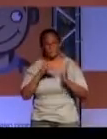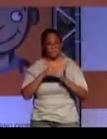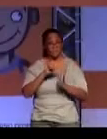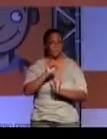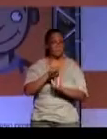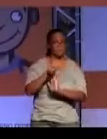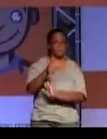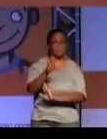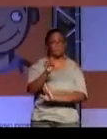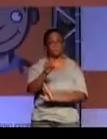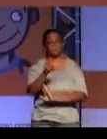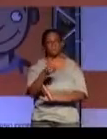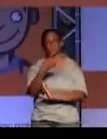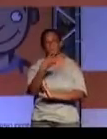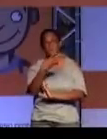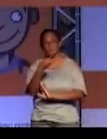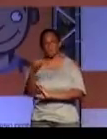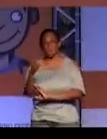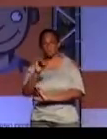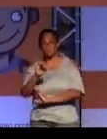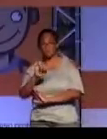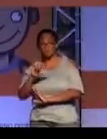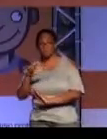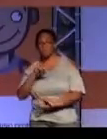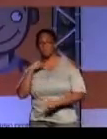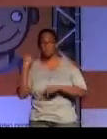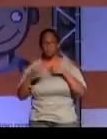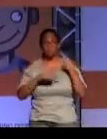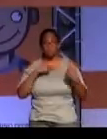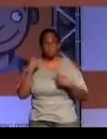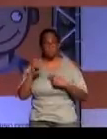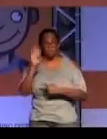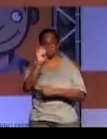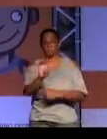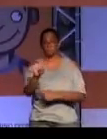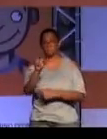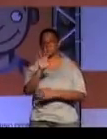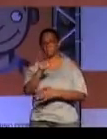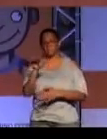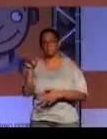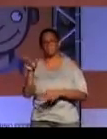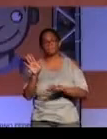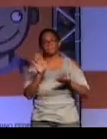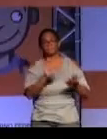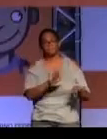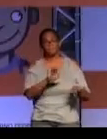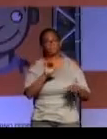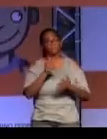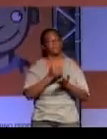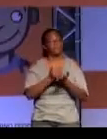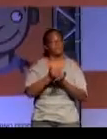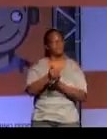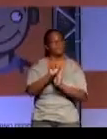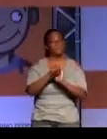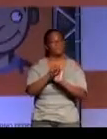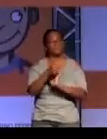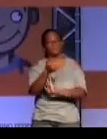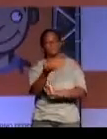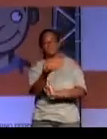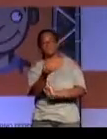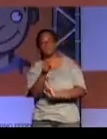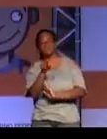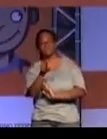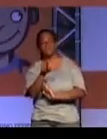XVIII, 400 mil mortes anuais na Europa. Início do século XVI,